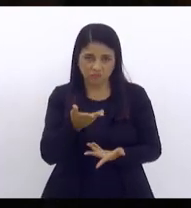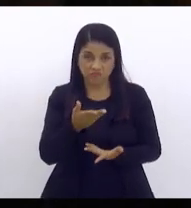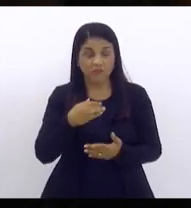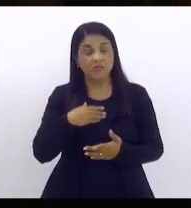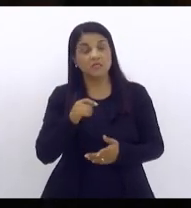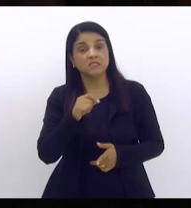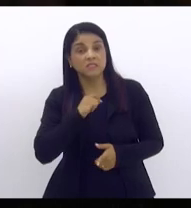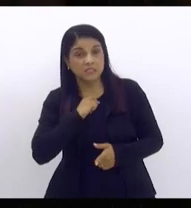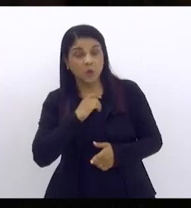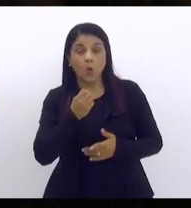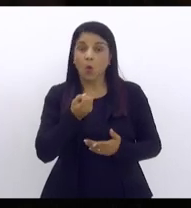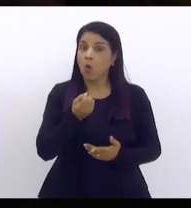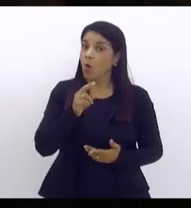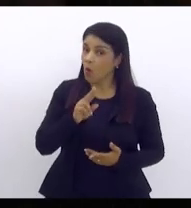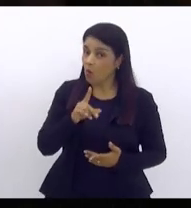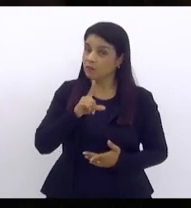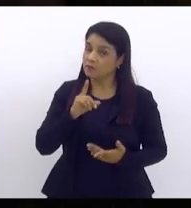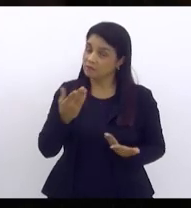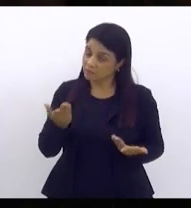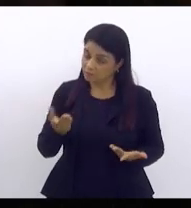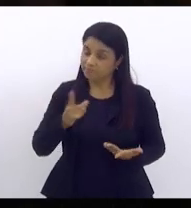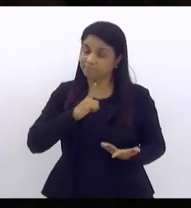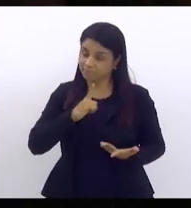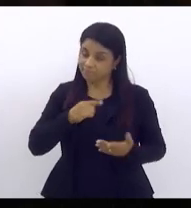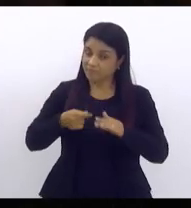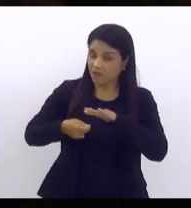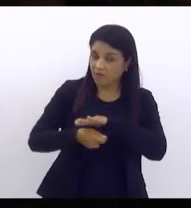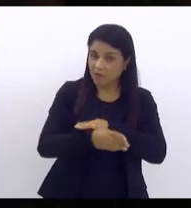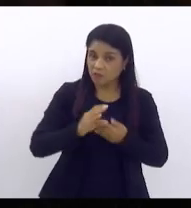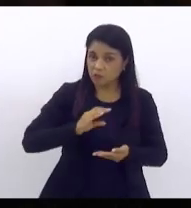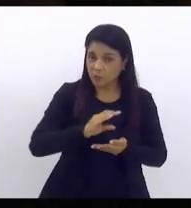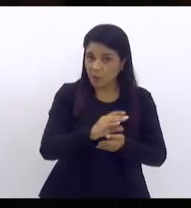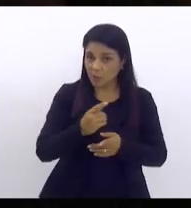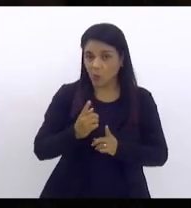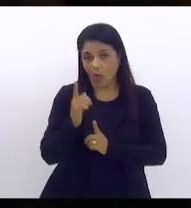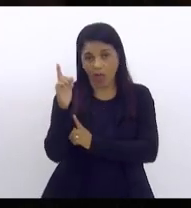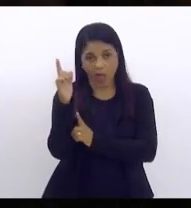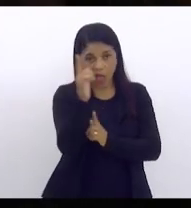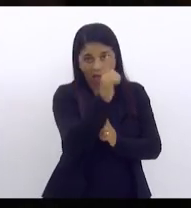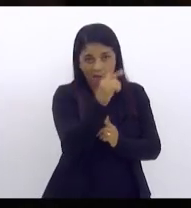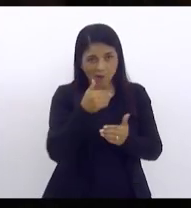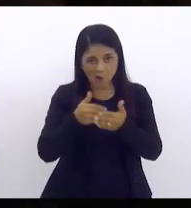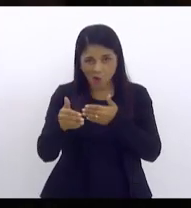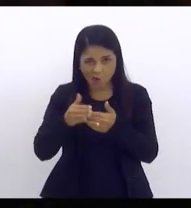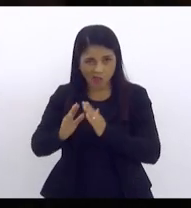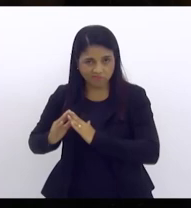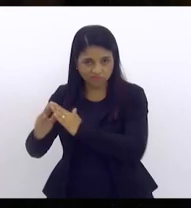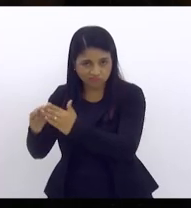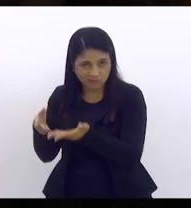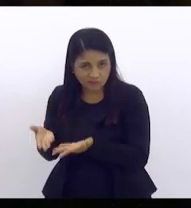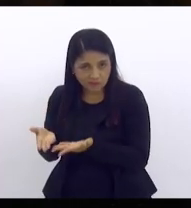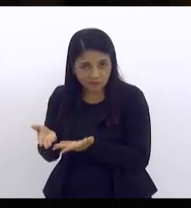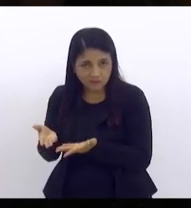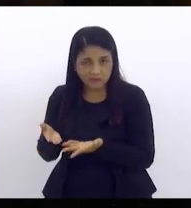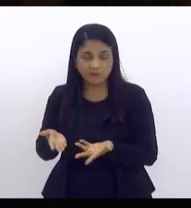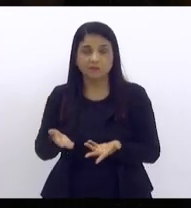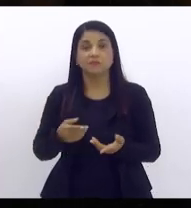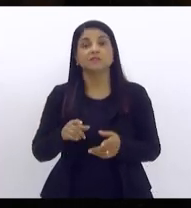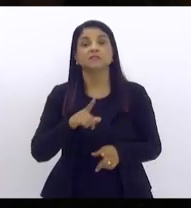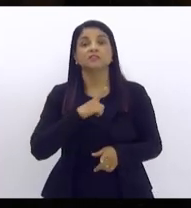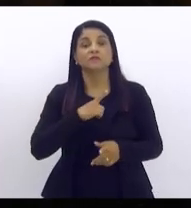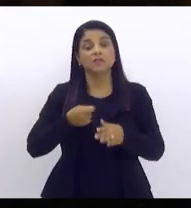houvesse investimento, essas armas não parariam dentro de qualquer favela do estado do Rio de Janeiro. Se